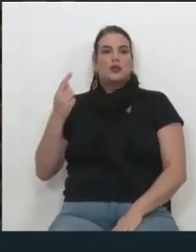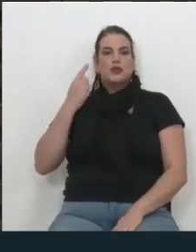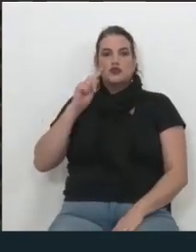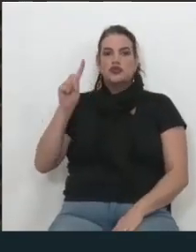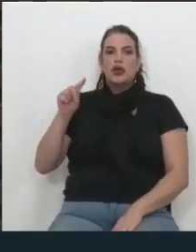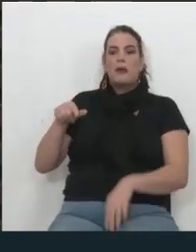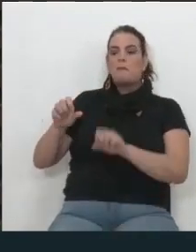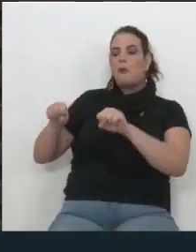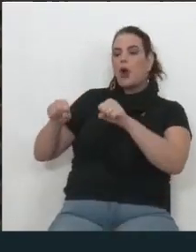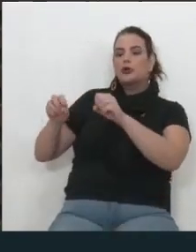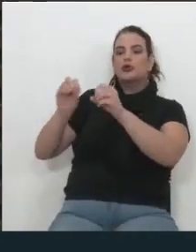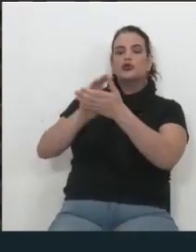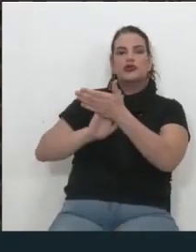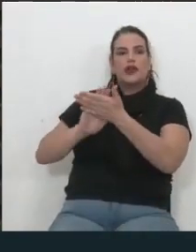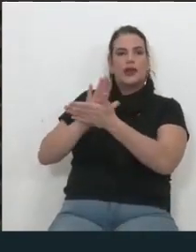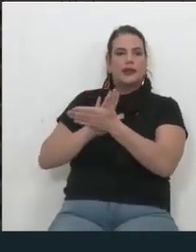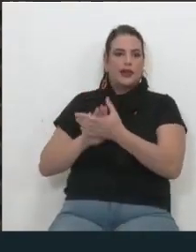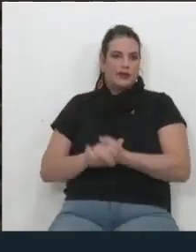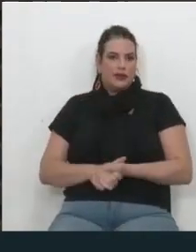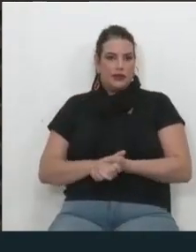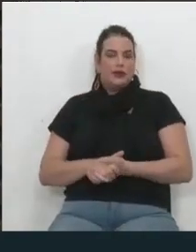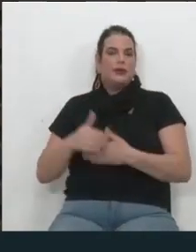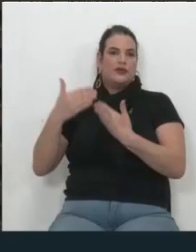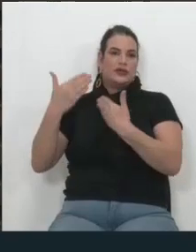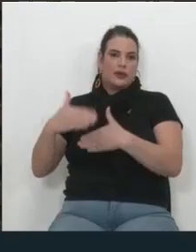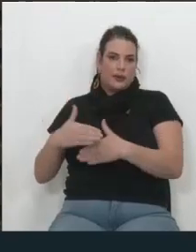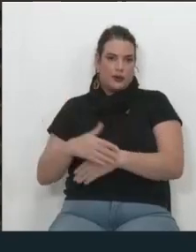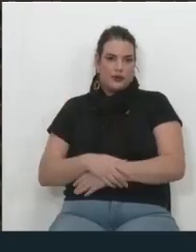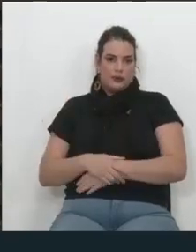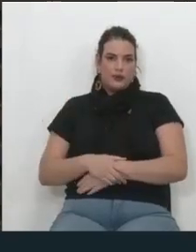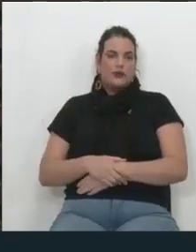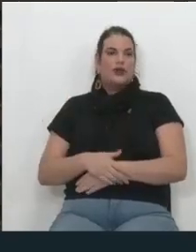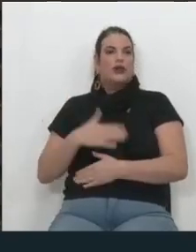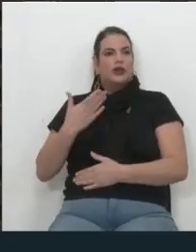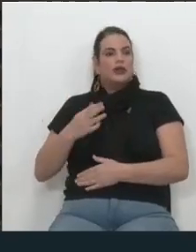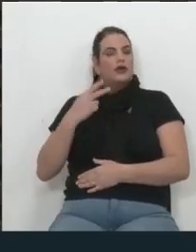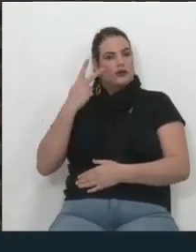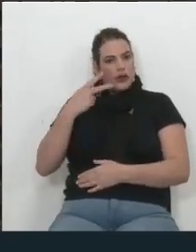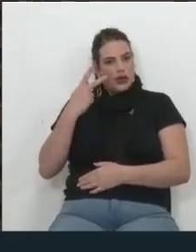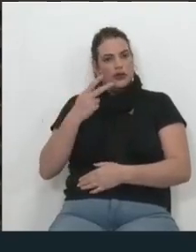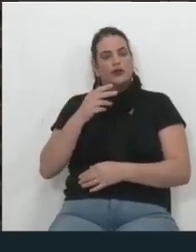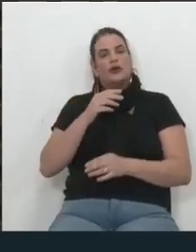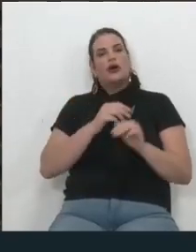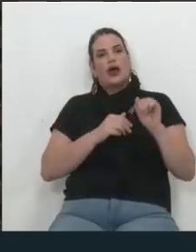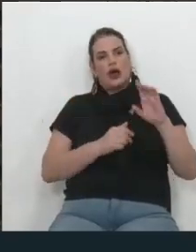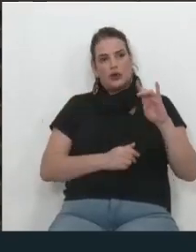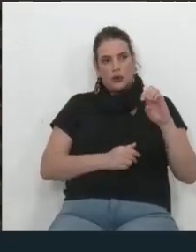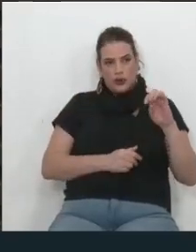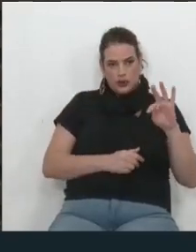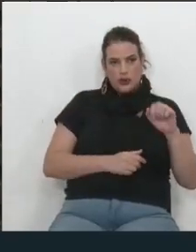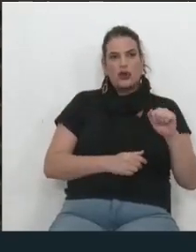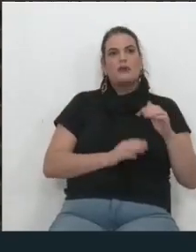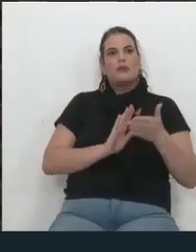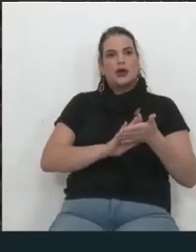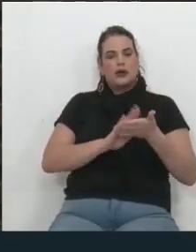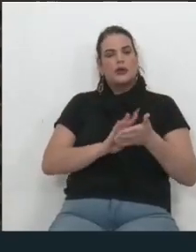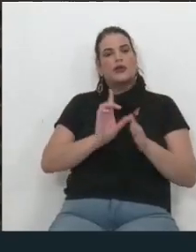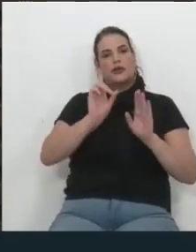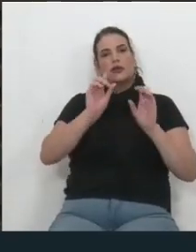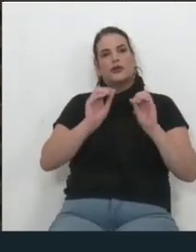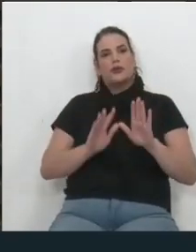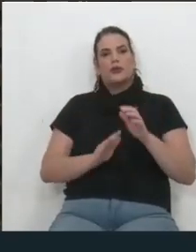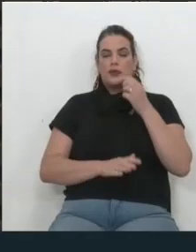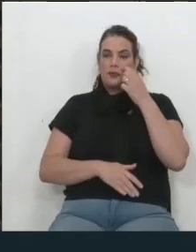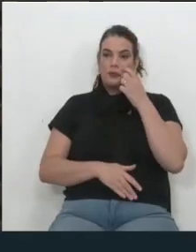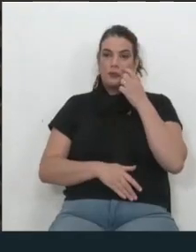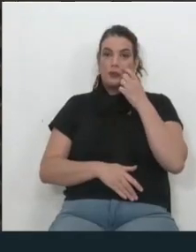poder fazer essa prova. Então, vereador Rafael Acosta, parabéns, Deus abençoe. Né, vamos